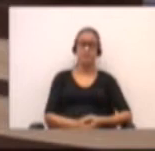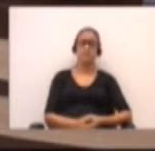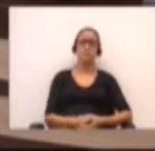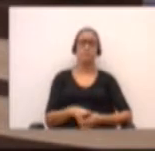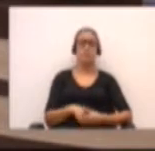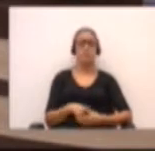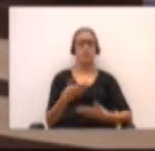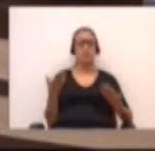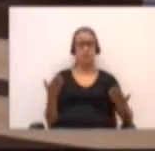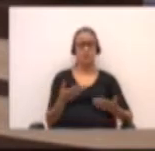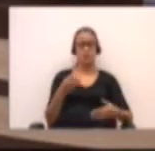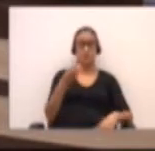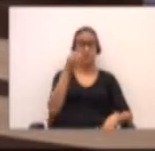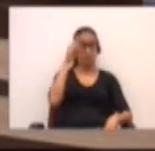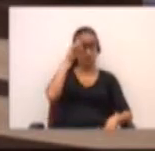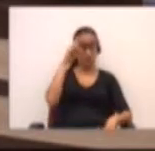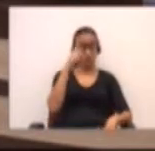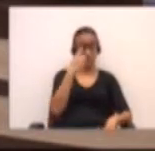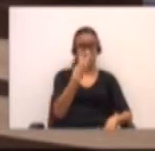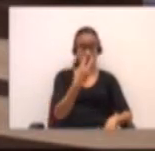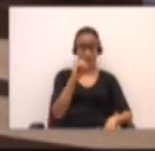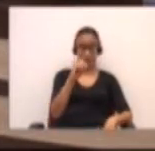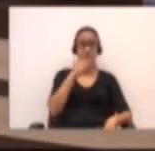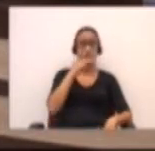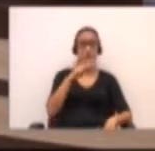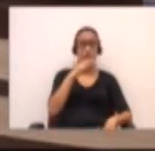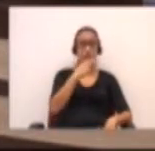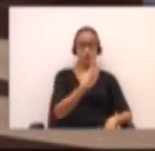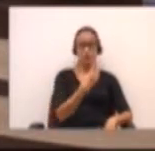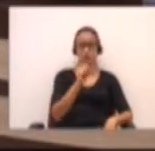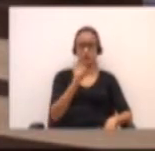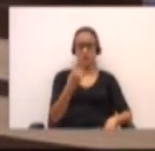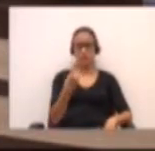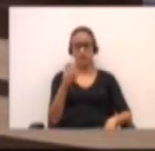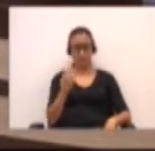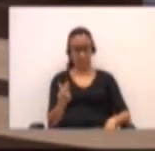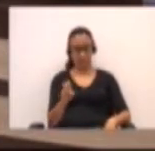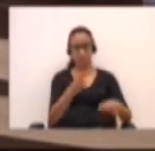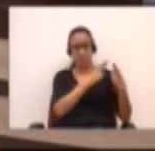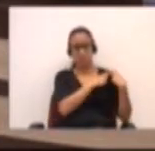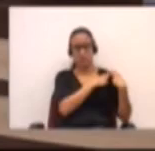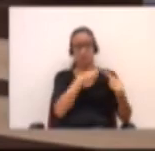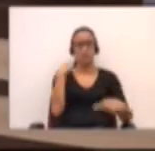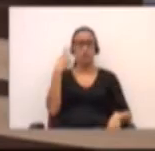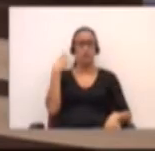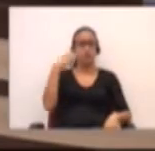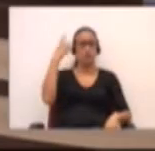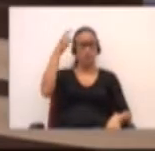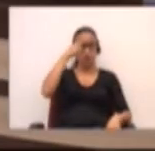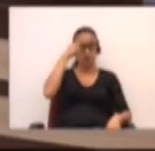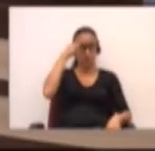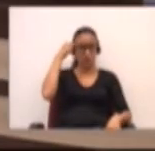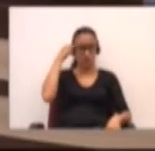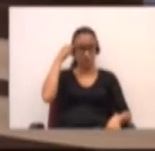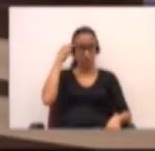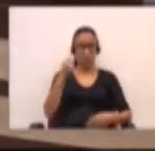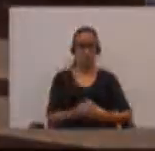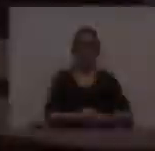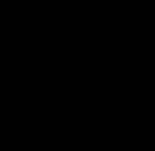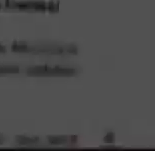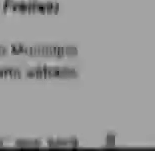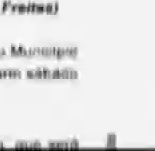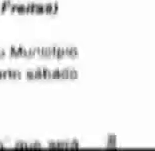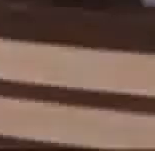Bortolão, aos 30 dias do mês de março do ano de 2015. Autor, vereador Dr. Júlio. A sessão está suspensa por